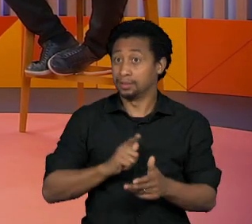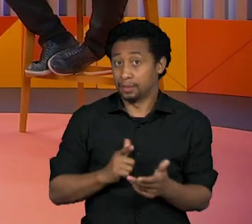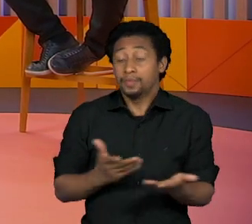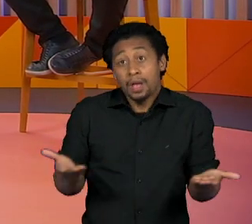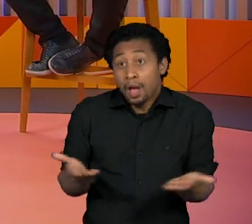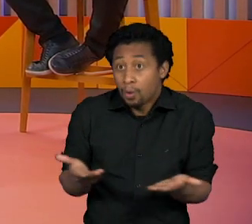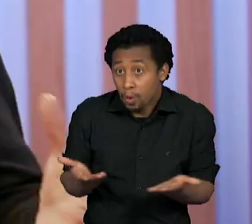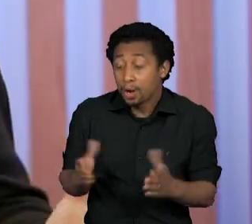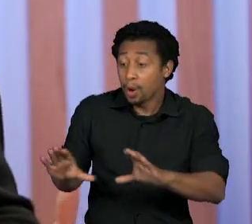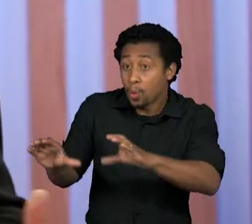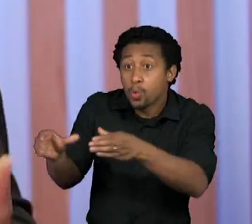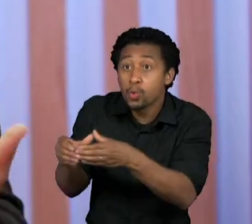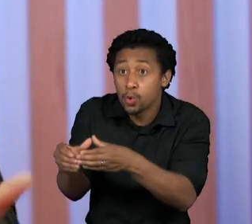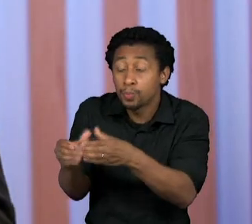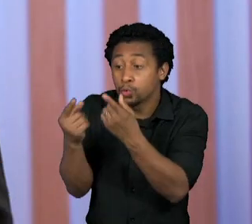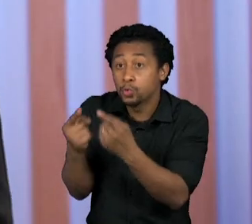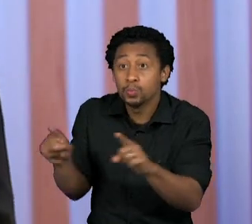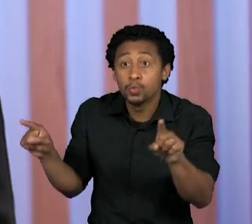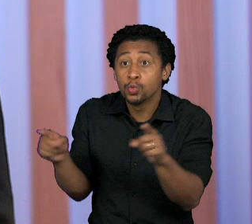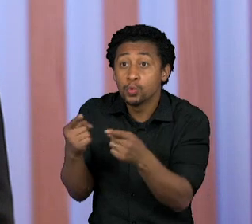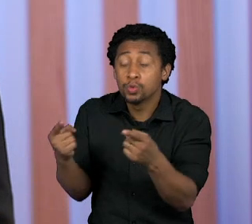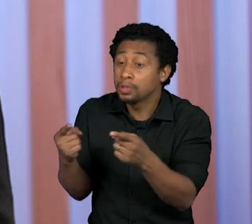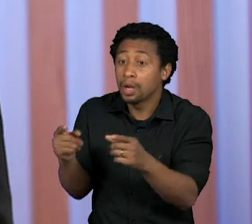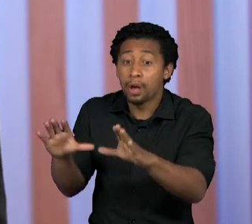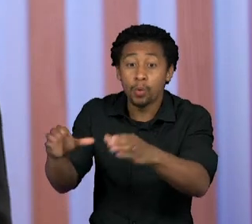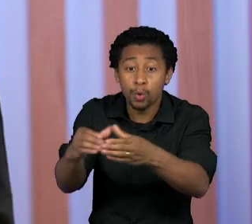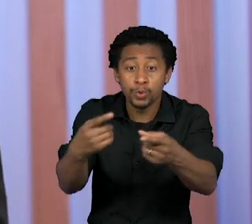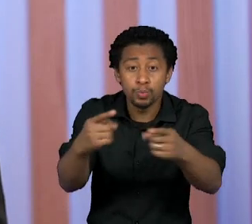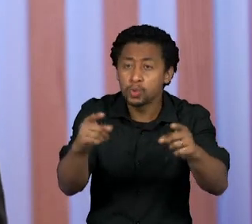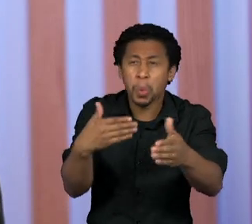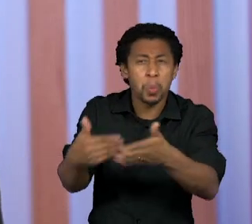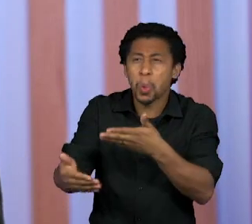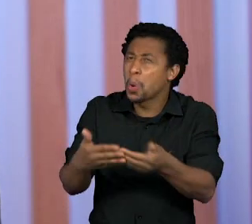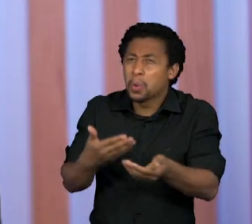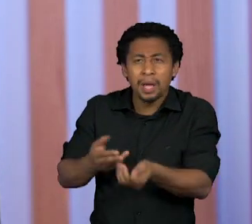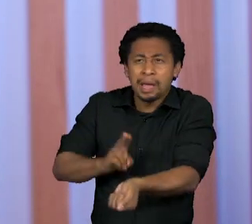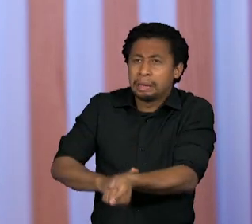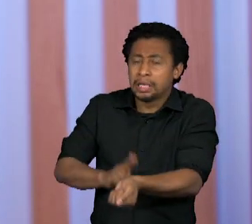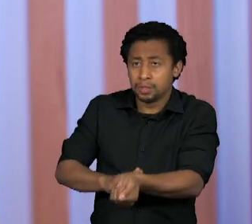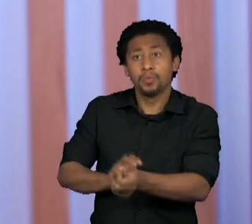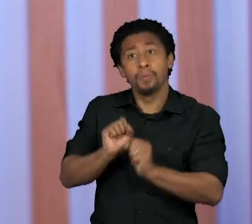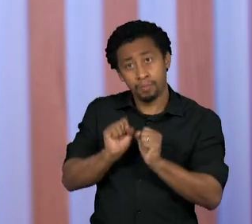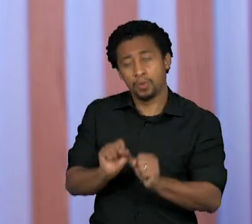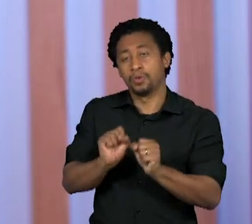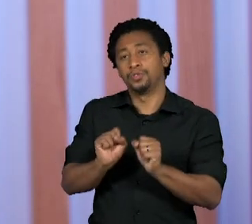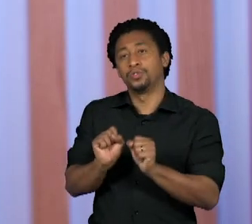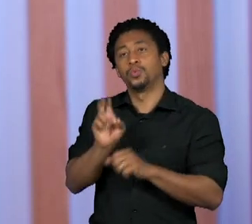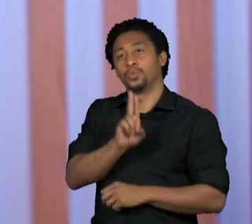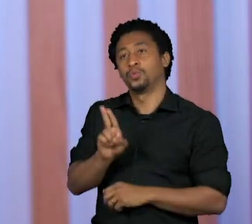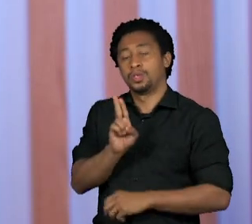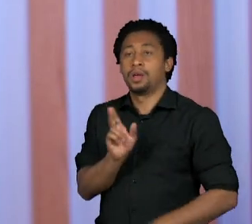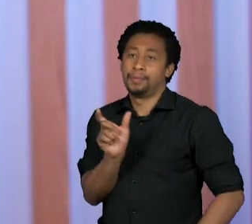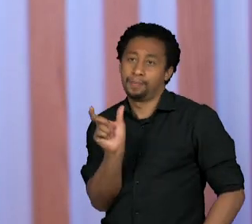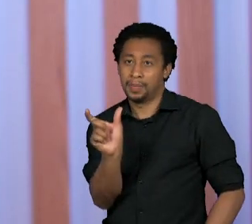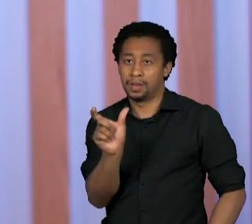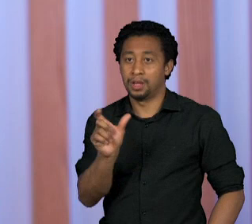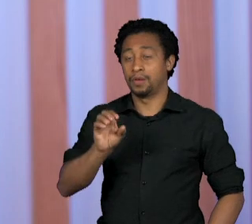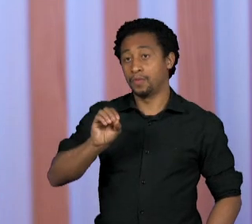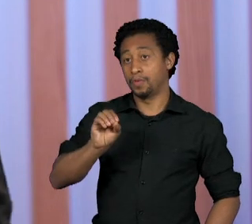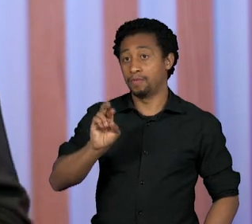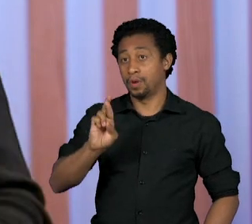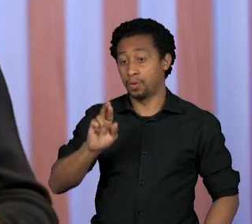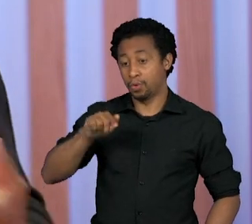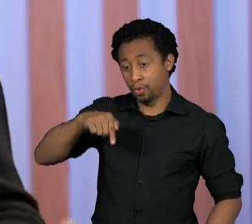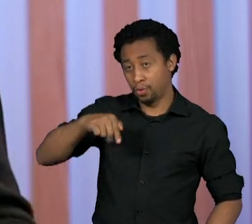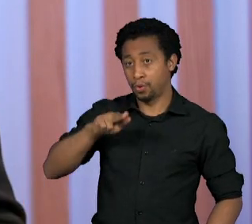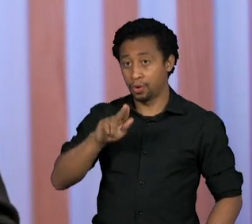proponha ali em grupo a executar uma música. Como a orquestra beatmaker mesmo, né? Nós temos orquestras de viola